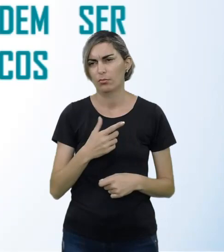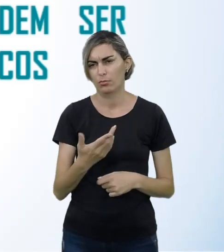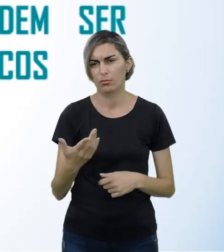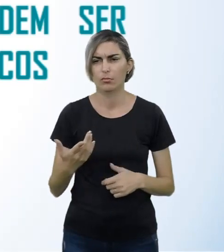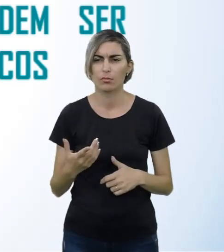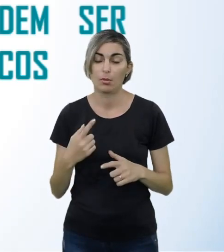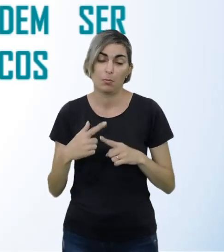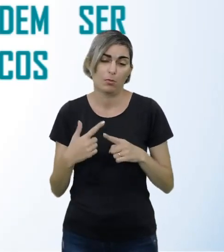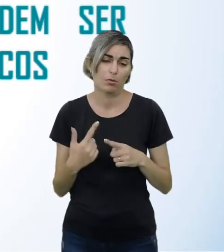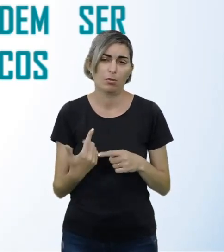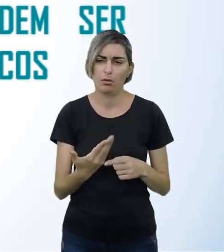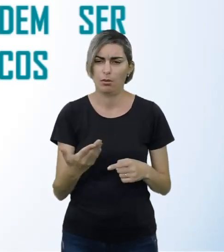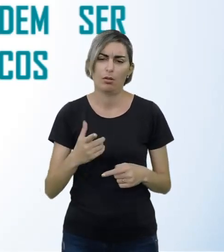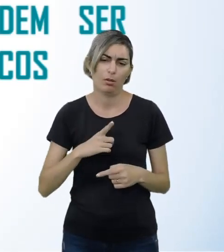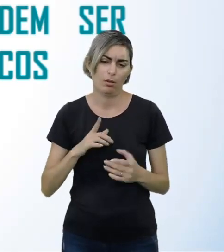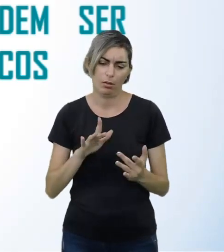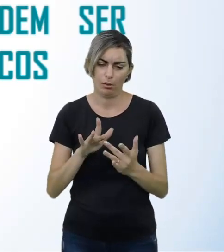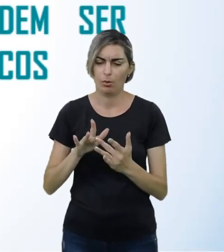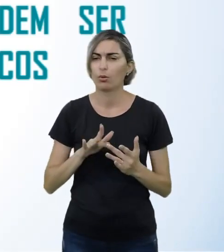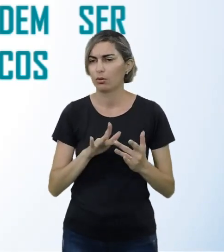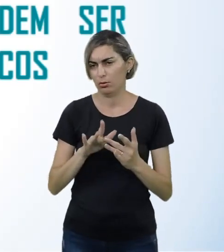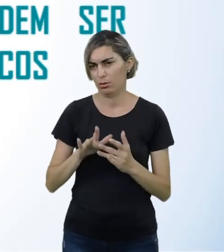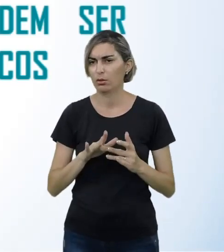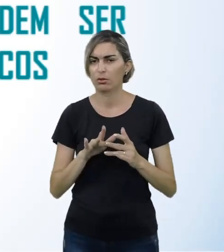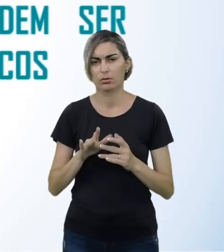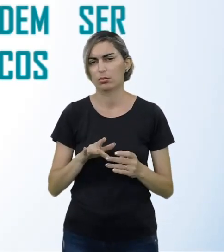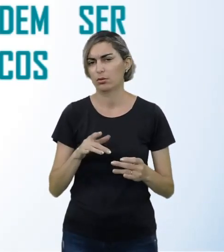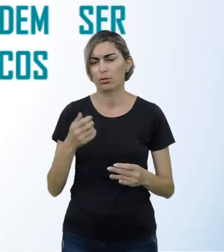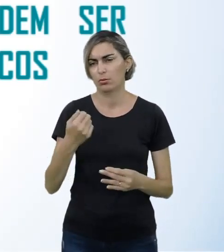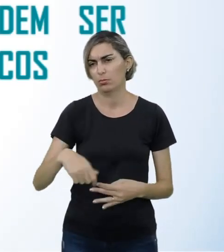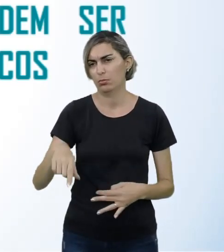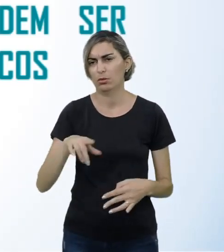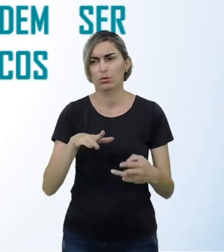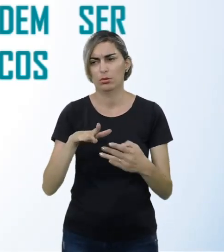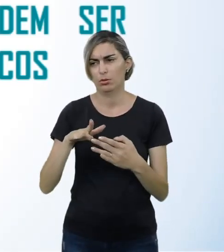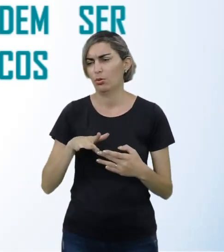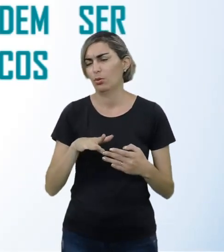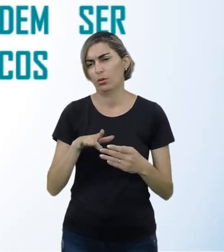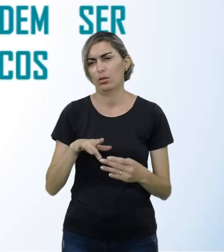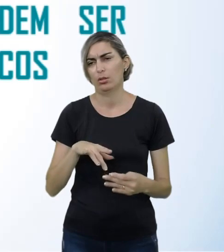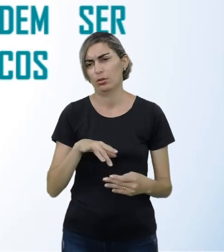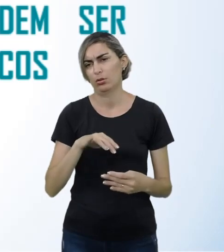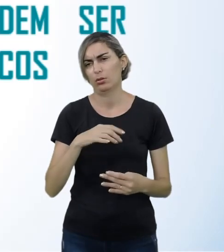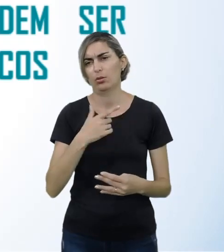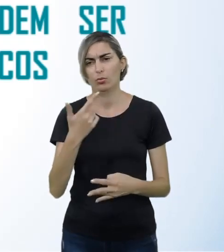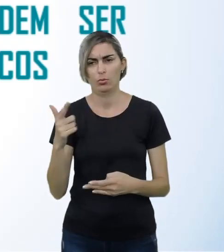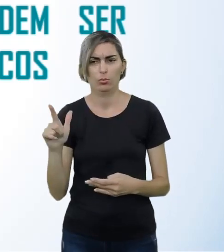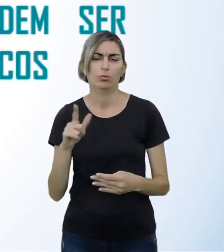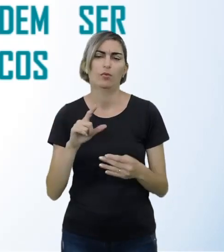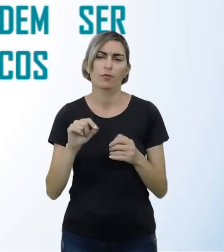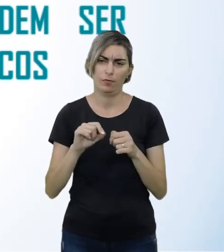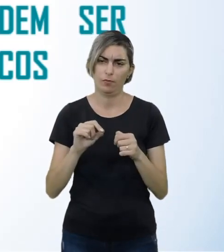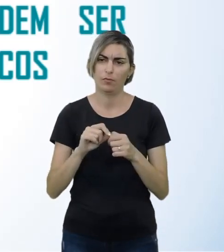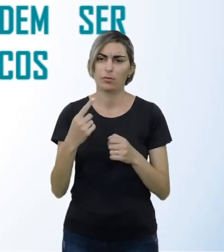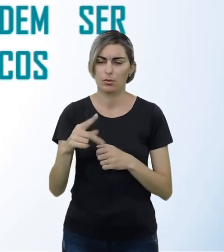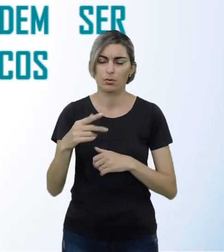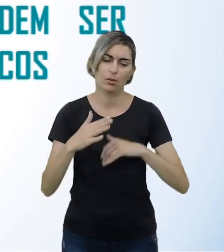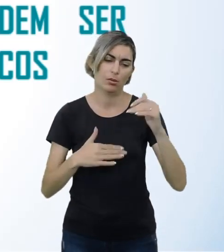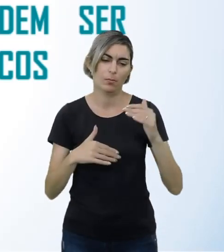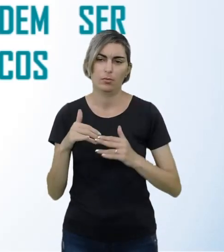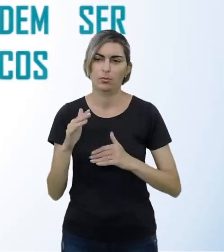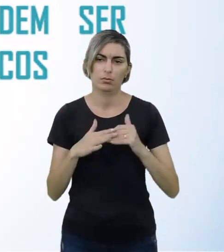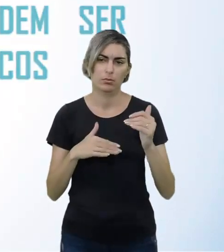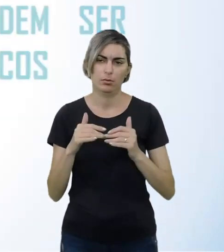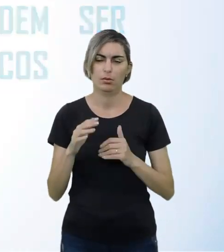ideal, porque ela vai ter essa conexão de forma nativa. Você não precisa conectar nenhum componente extra para fazer com que ela tenha essa